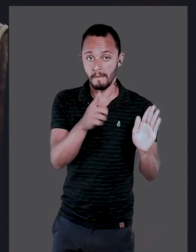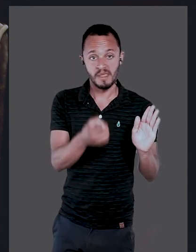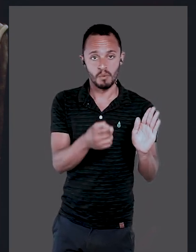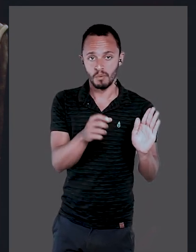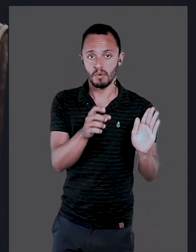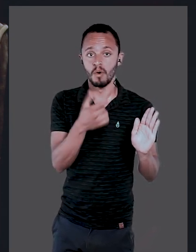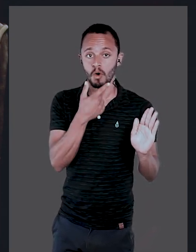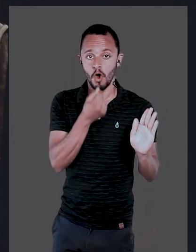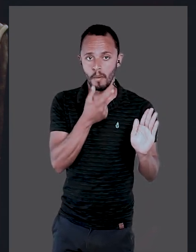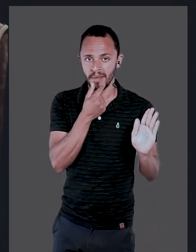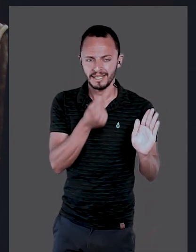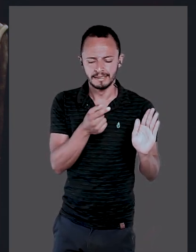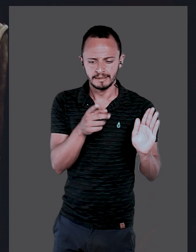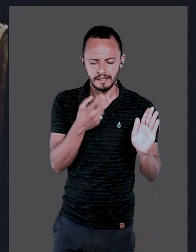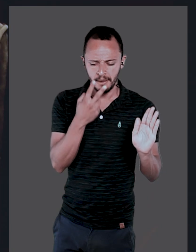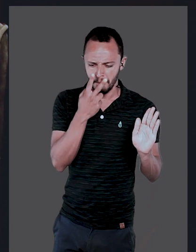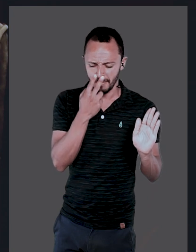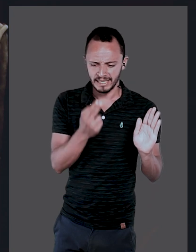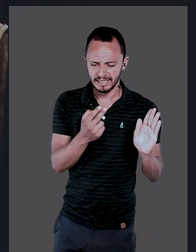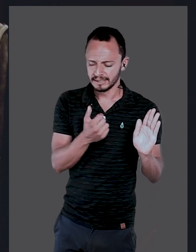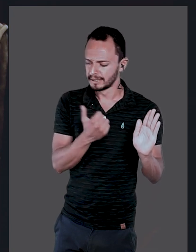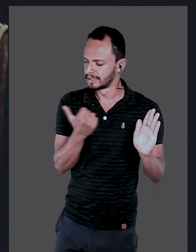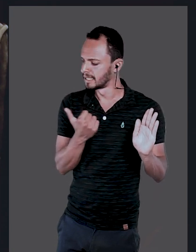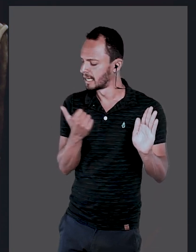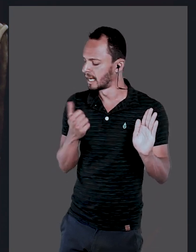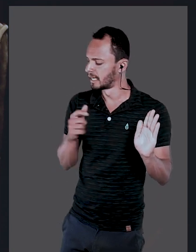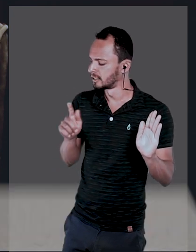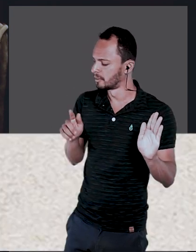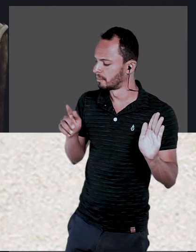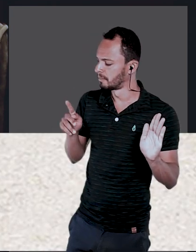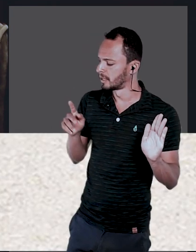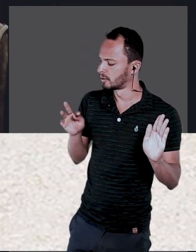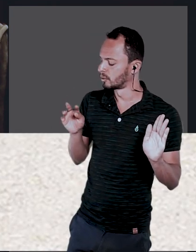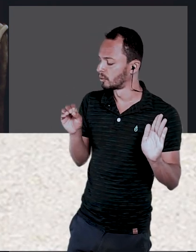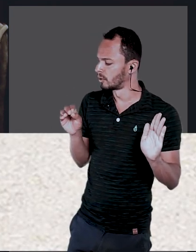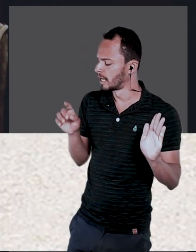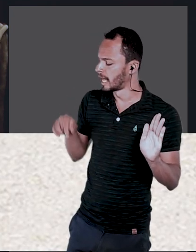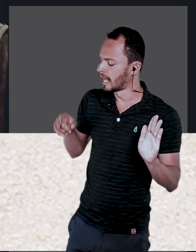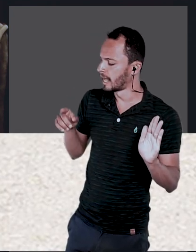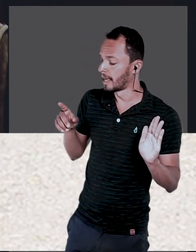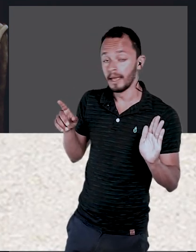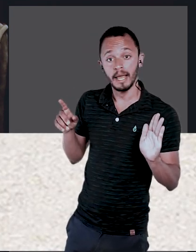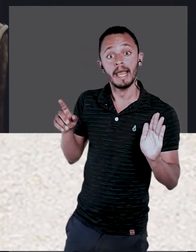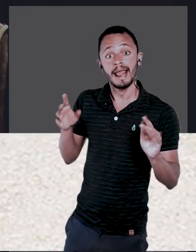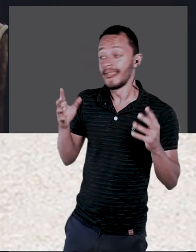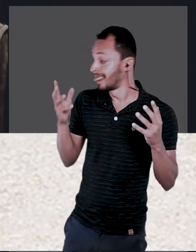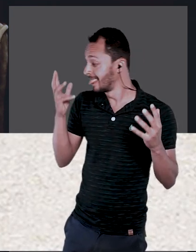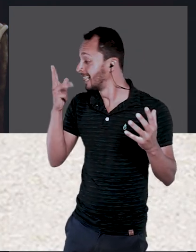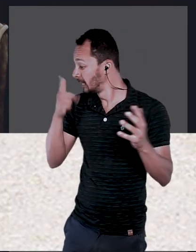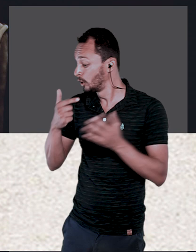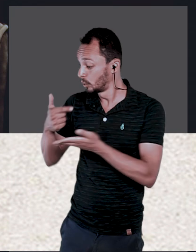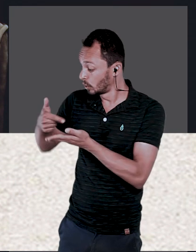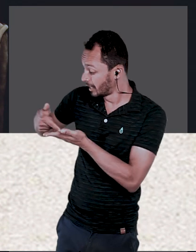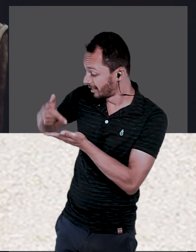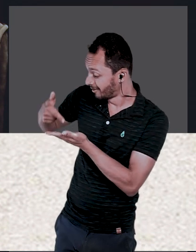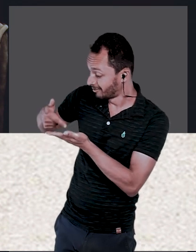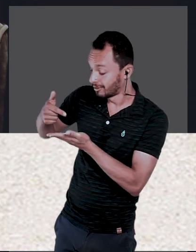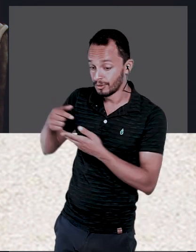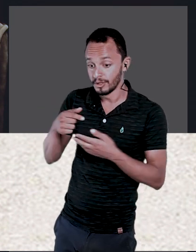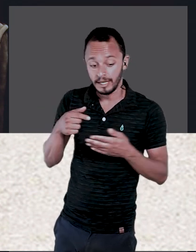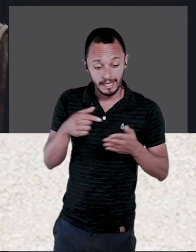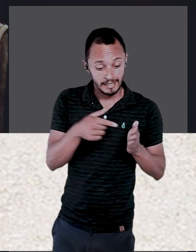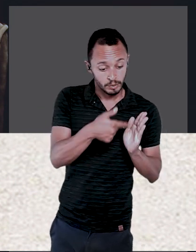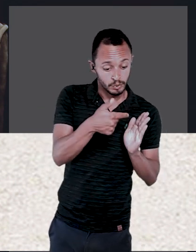Filho de Mil Homens, que o Crisóstomo, possa passar perto, passa perto do Geppetto. É